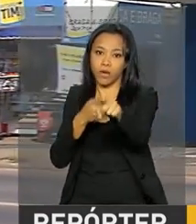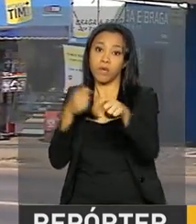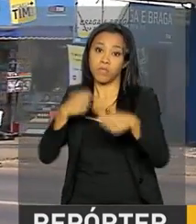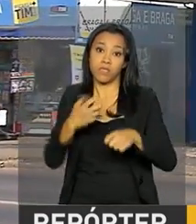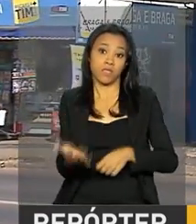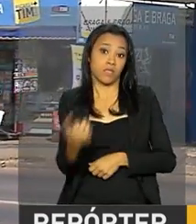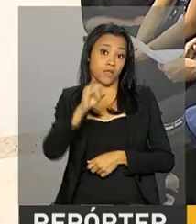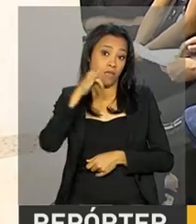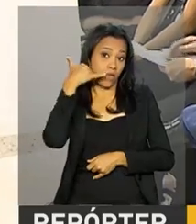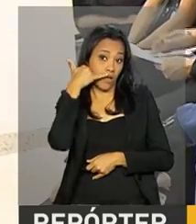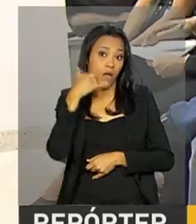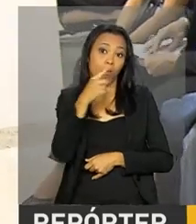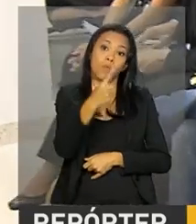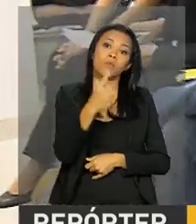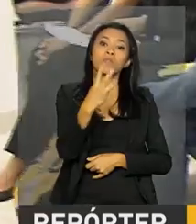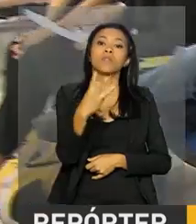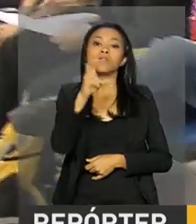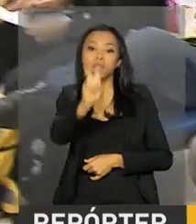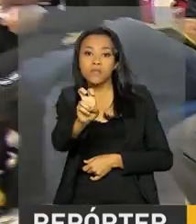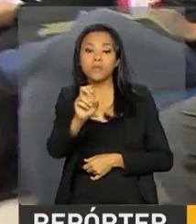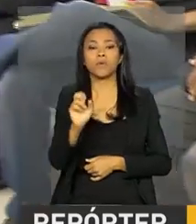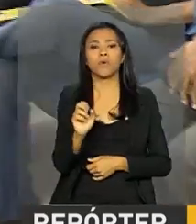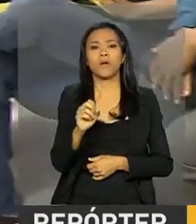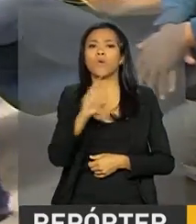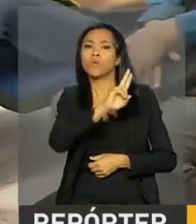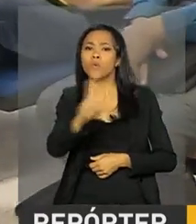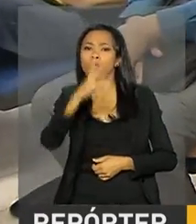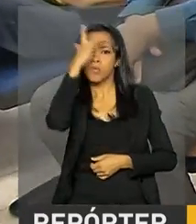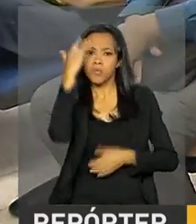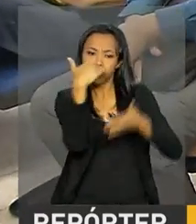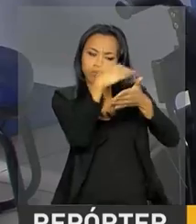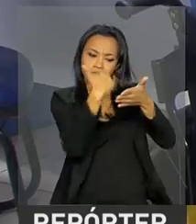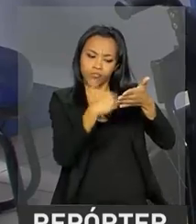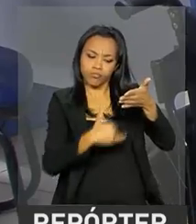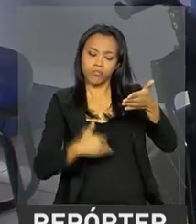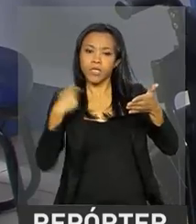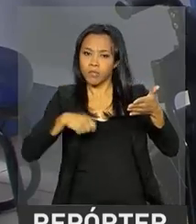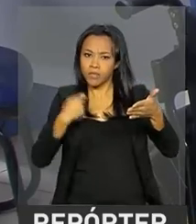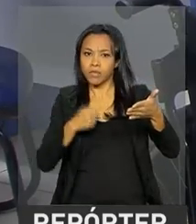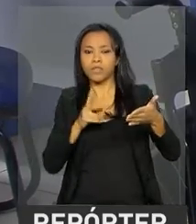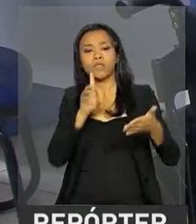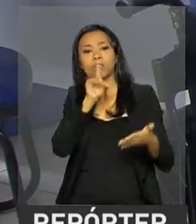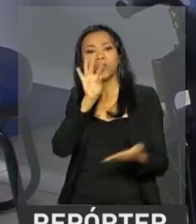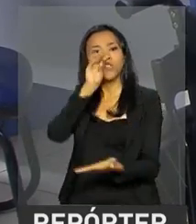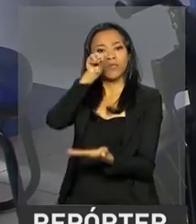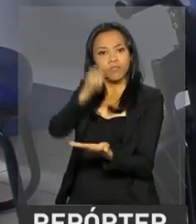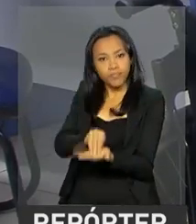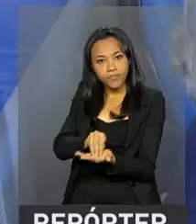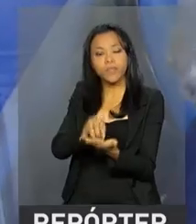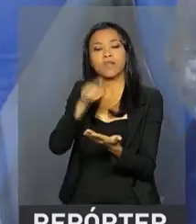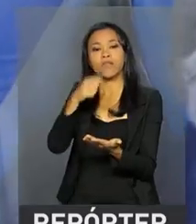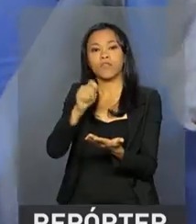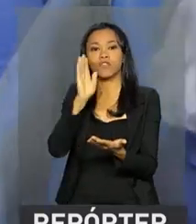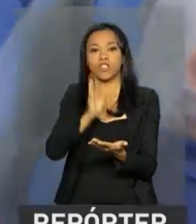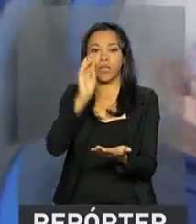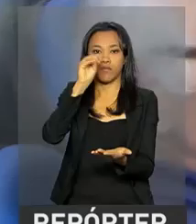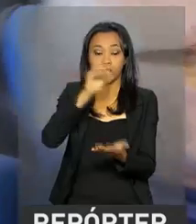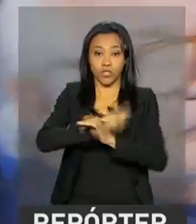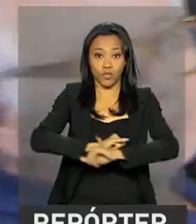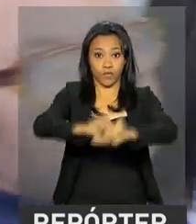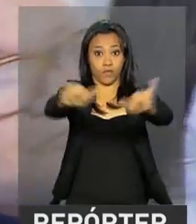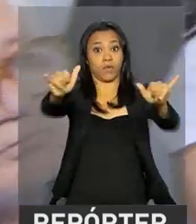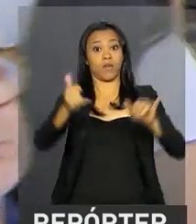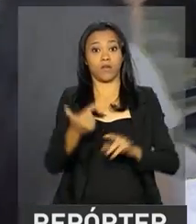telefone 135. A lista das pessoas que devem agendar a perícia foi publicada no Diário Oficial da